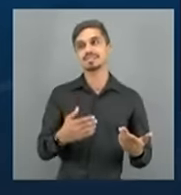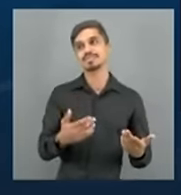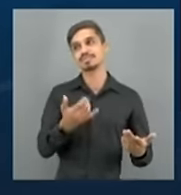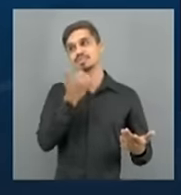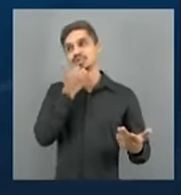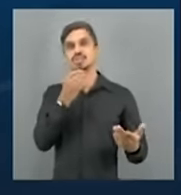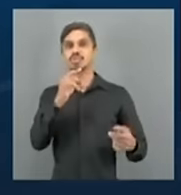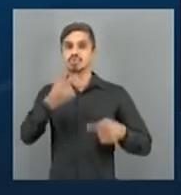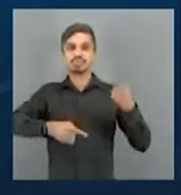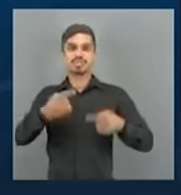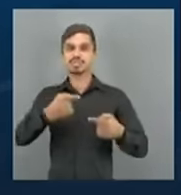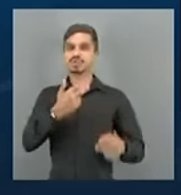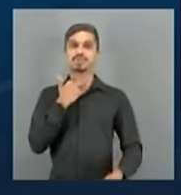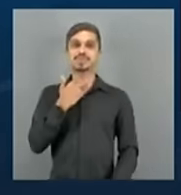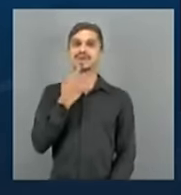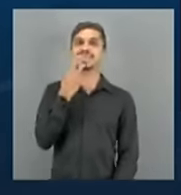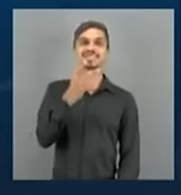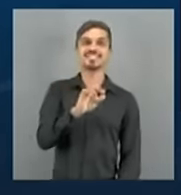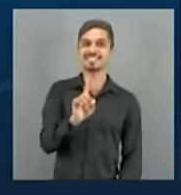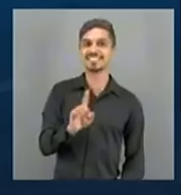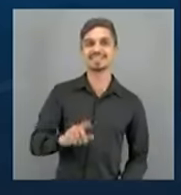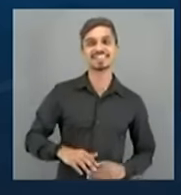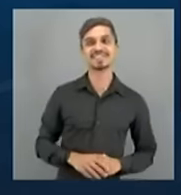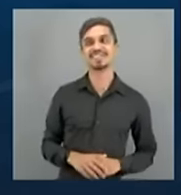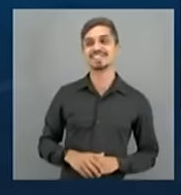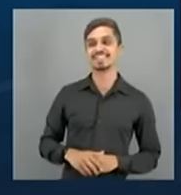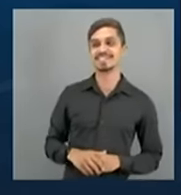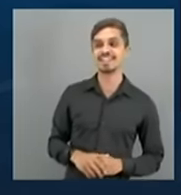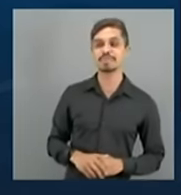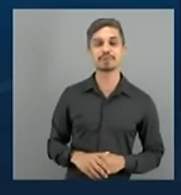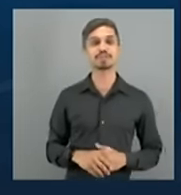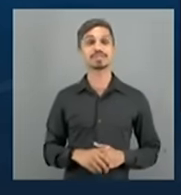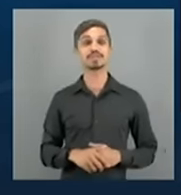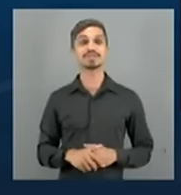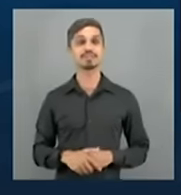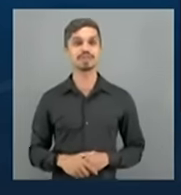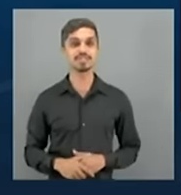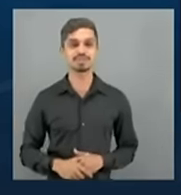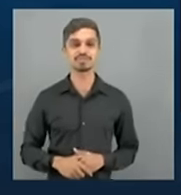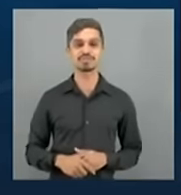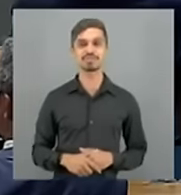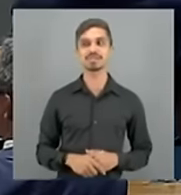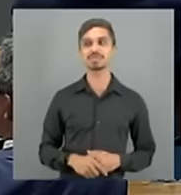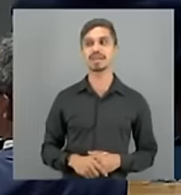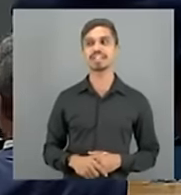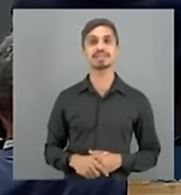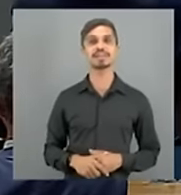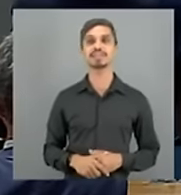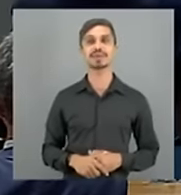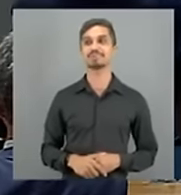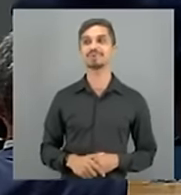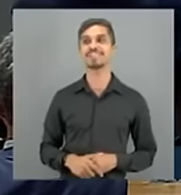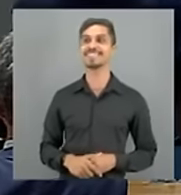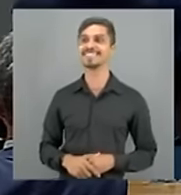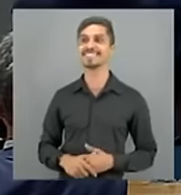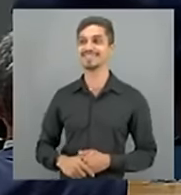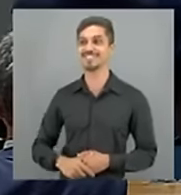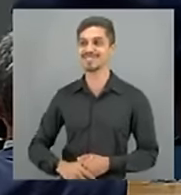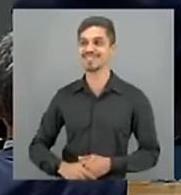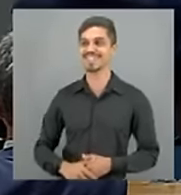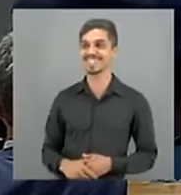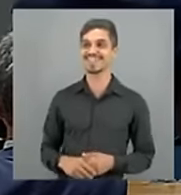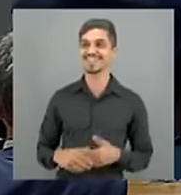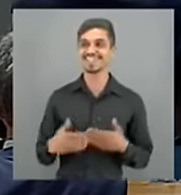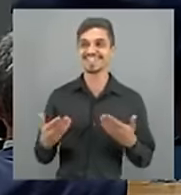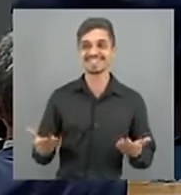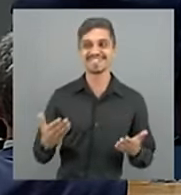vou falar de política aqui, não. Até porque política é coisa séria. Deixa eu deixar pra vocês. Você não quer falar de política e eu senti também a sua